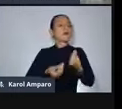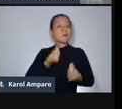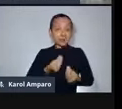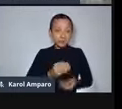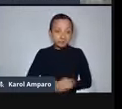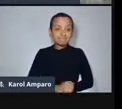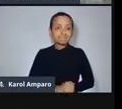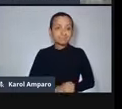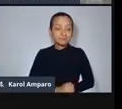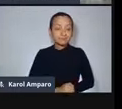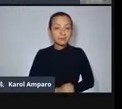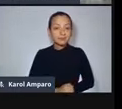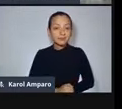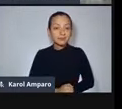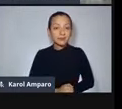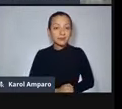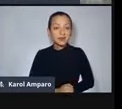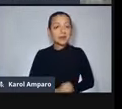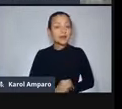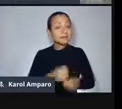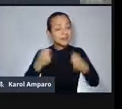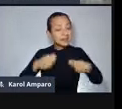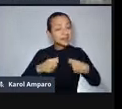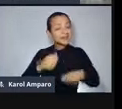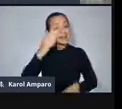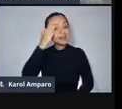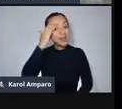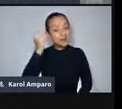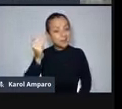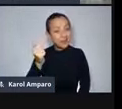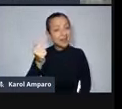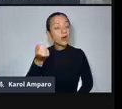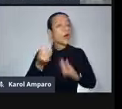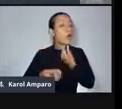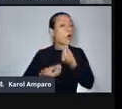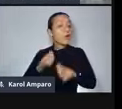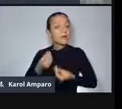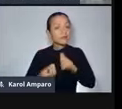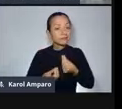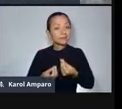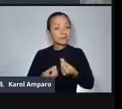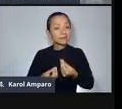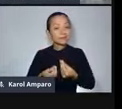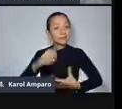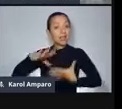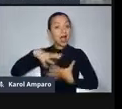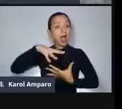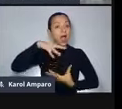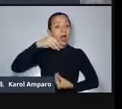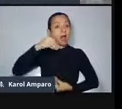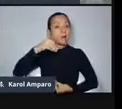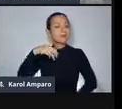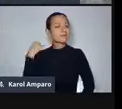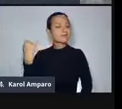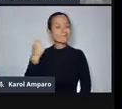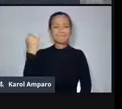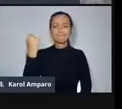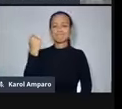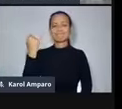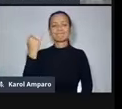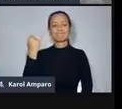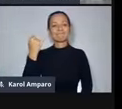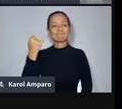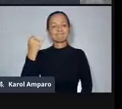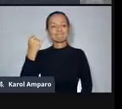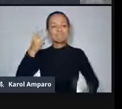Não sei o que fazer com ela. Preciso dela para que realmente eu possa me nutrir e levar